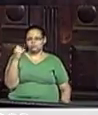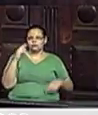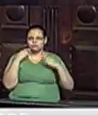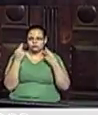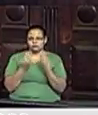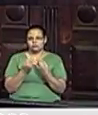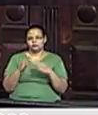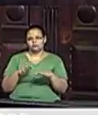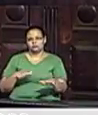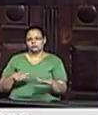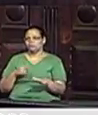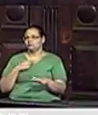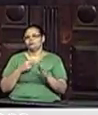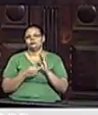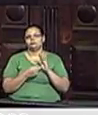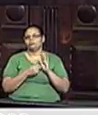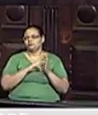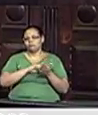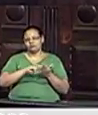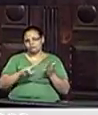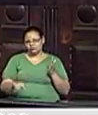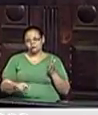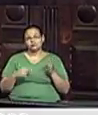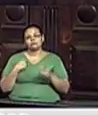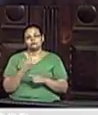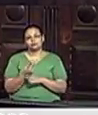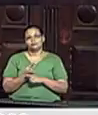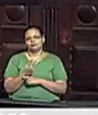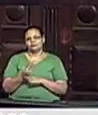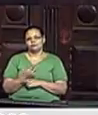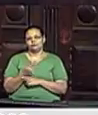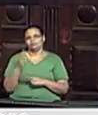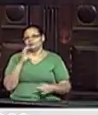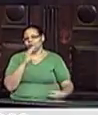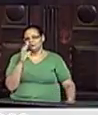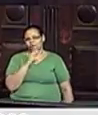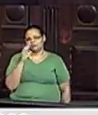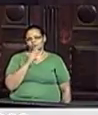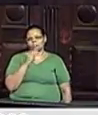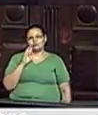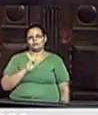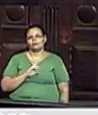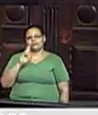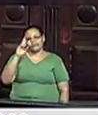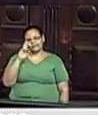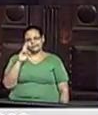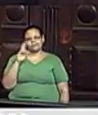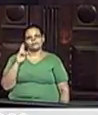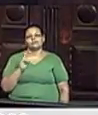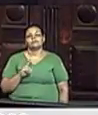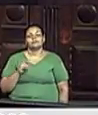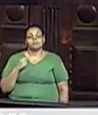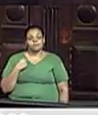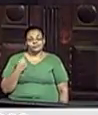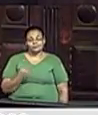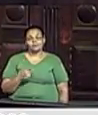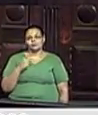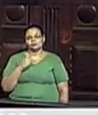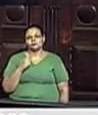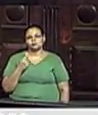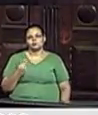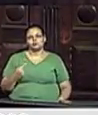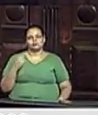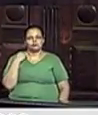audiência. Nós tiramos aqui vários desdobramentos, inclusive procurar de imediato a direção, a Superintendência do Banco do Brasil no Rio de